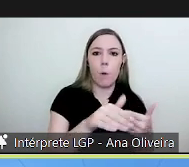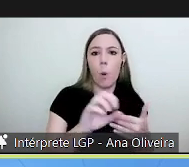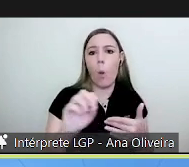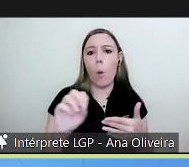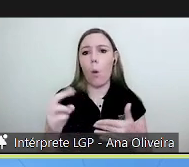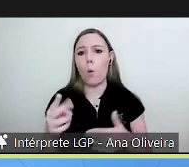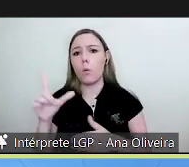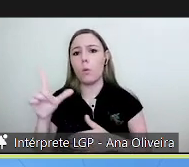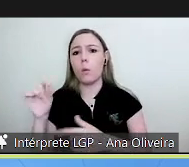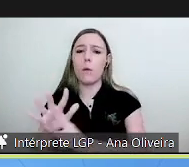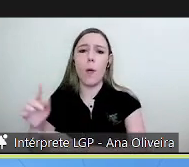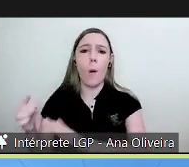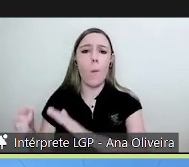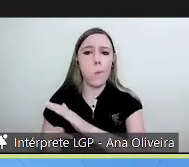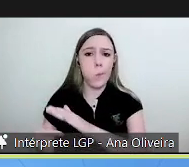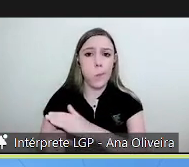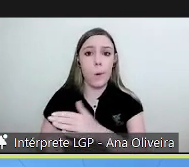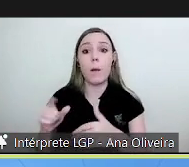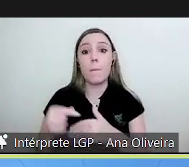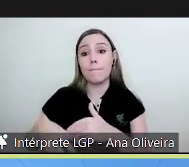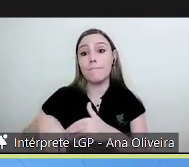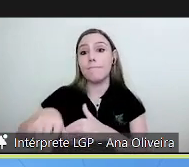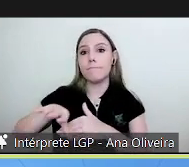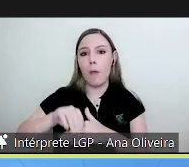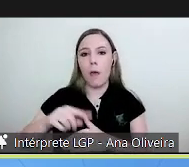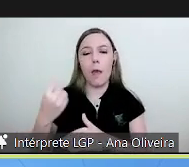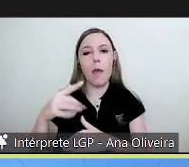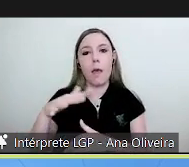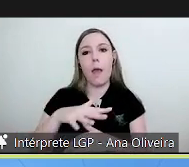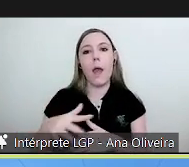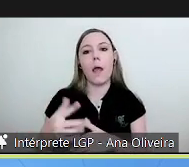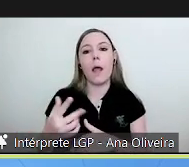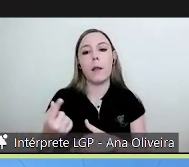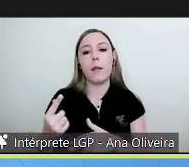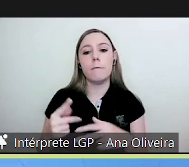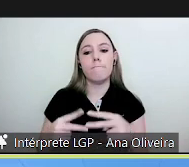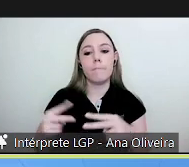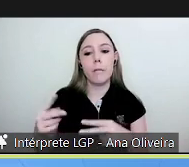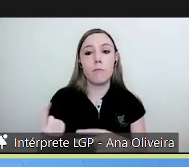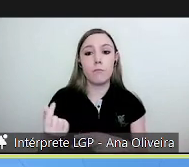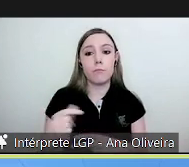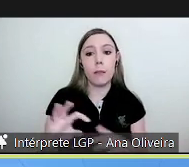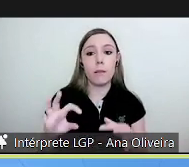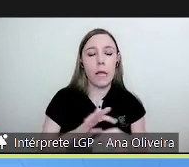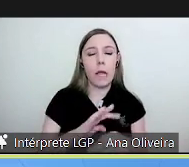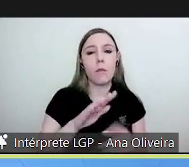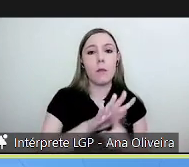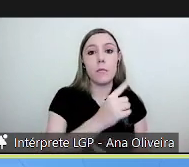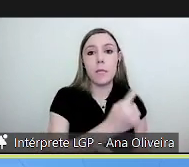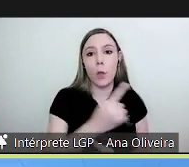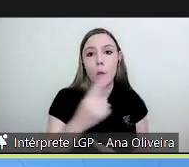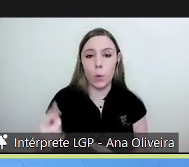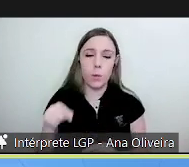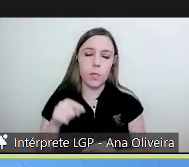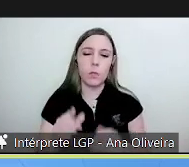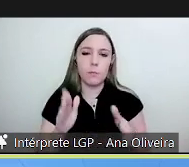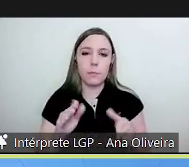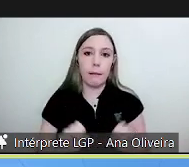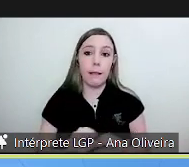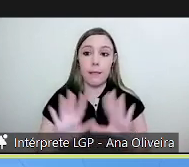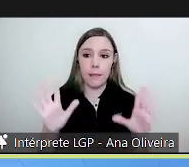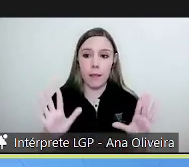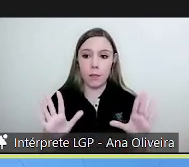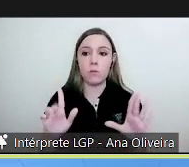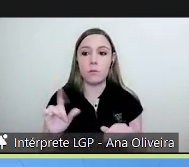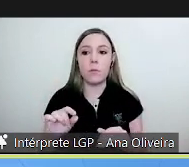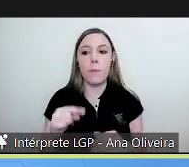vista de impactos internos, e acrescentar aqui também uma dimensão financeira a cada um destes impactos, o que implica, naturalmente, ou que implicou